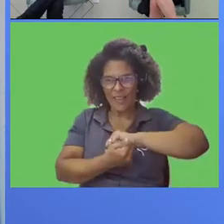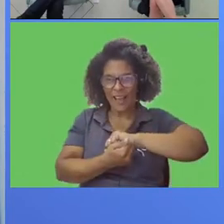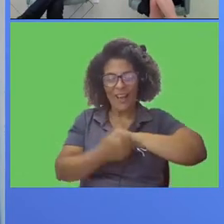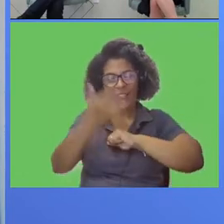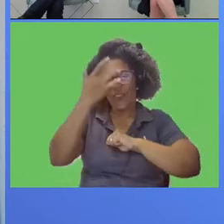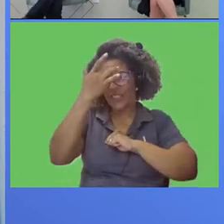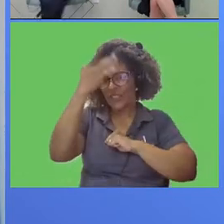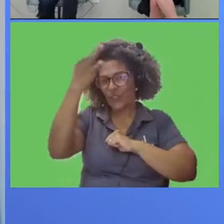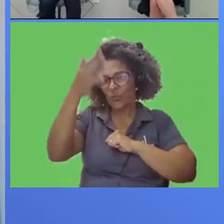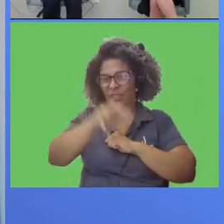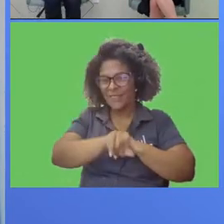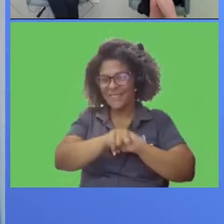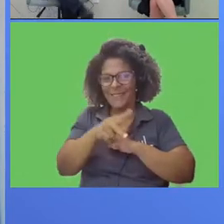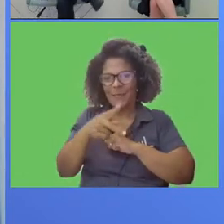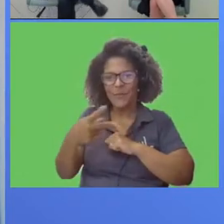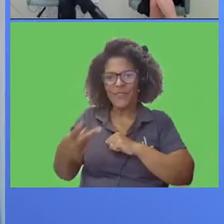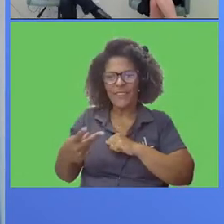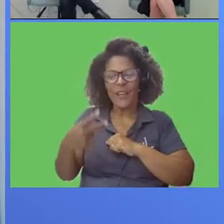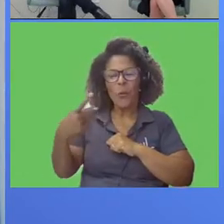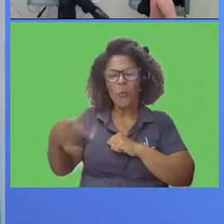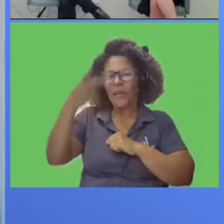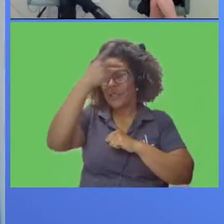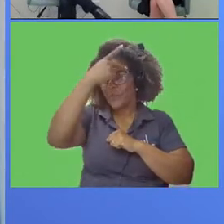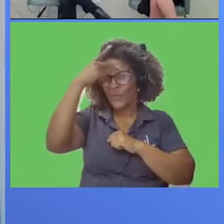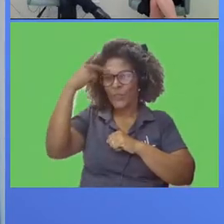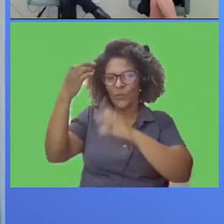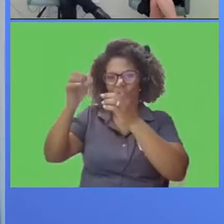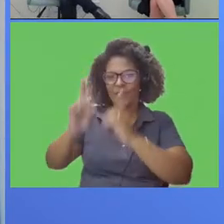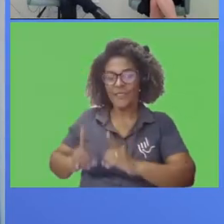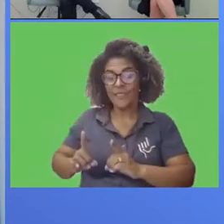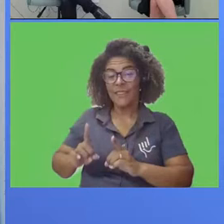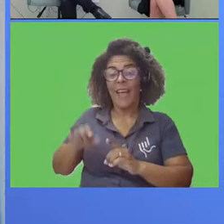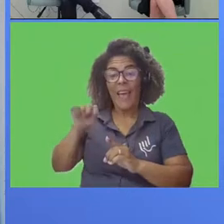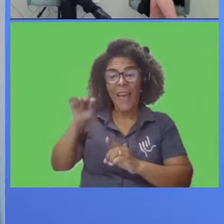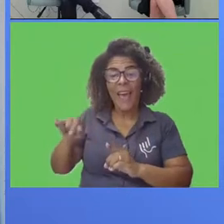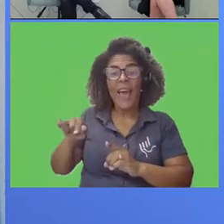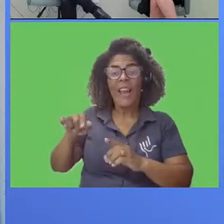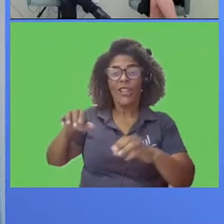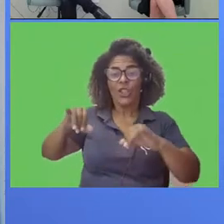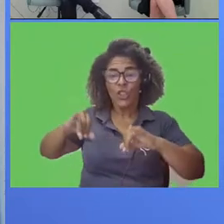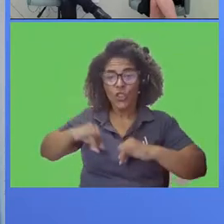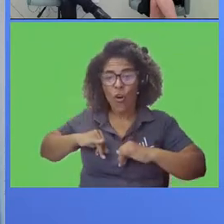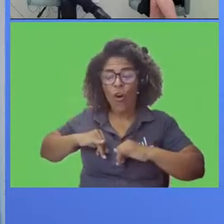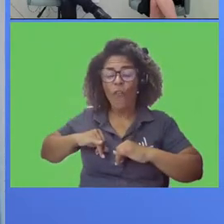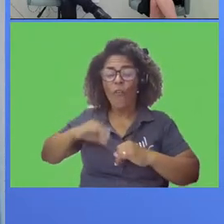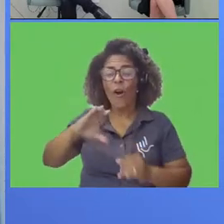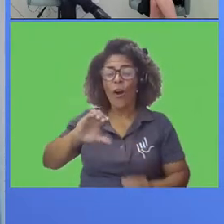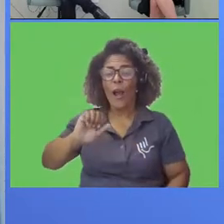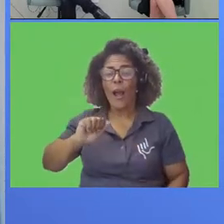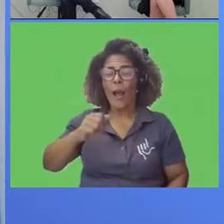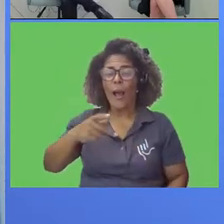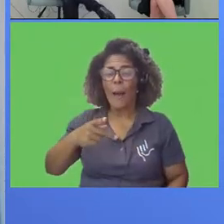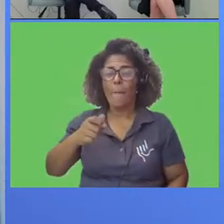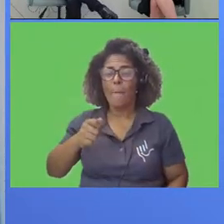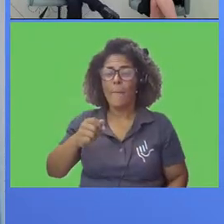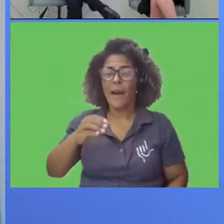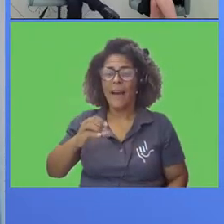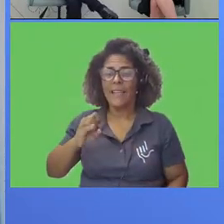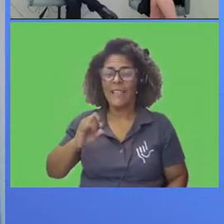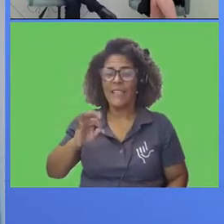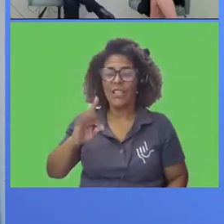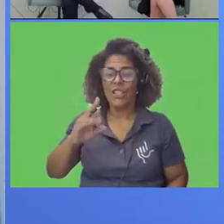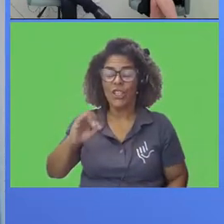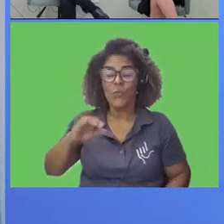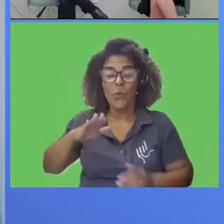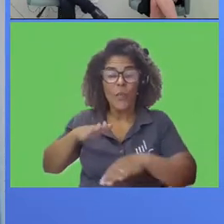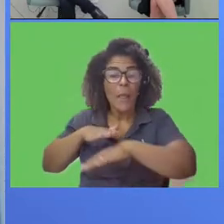facilmente essa transposição para as pessoas com deficiência. As pessoas com deficiência sofrem o capacitismo na pele, no